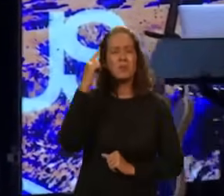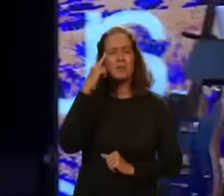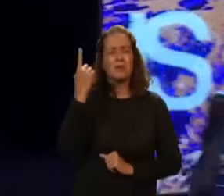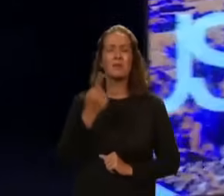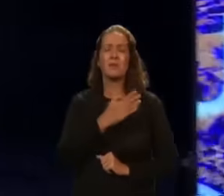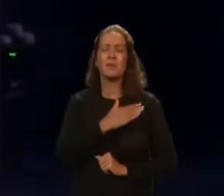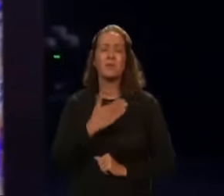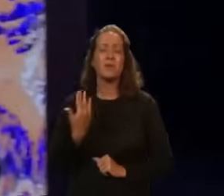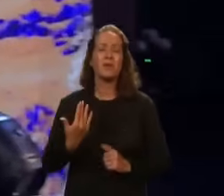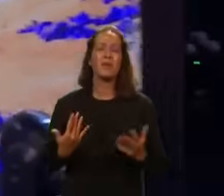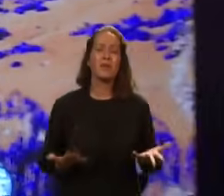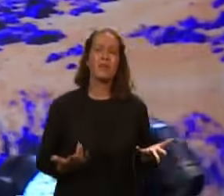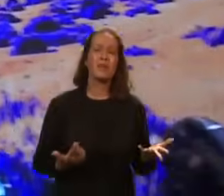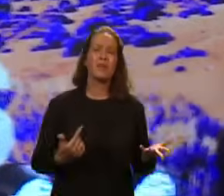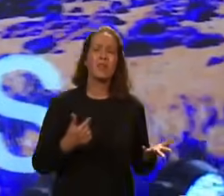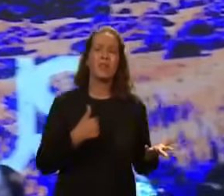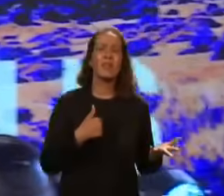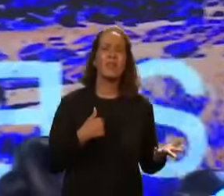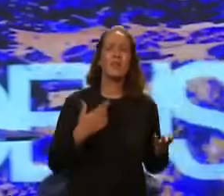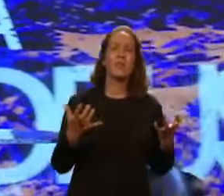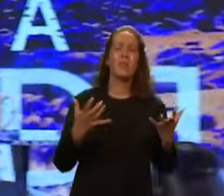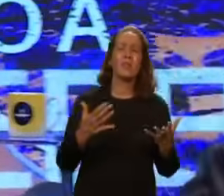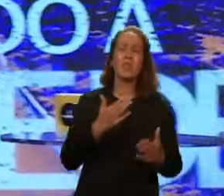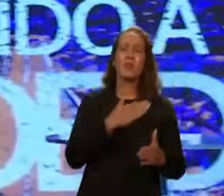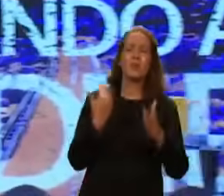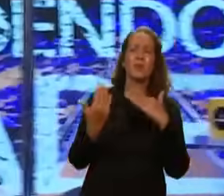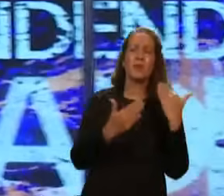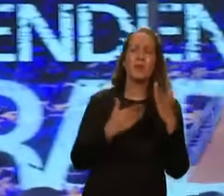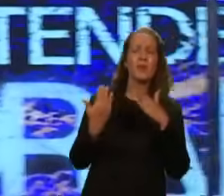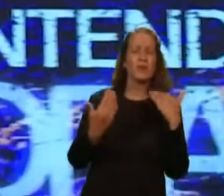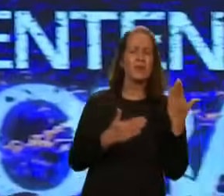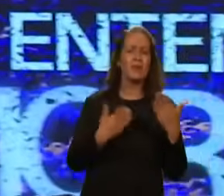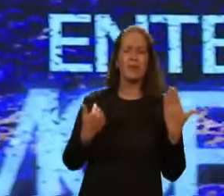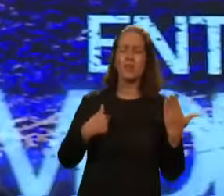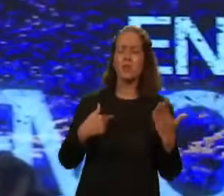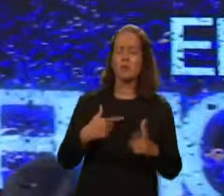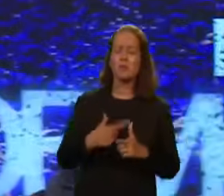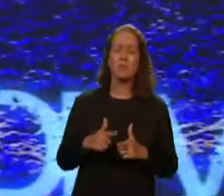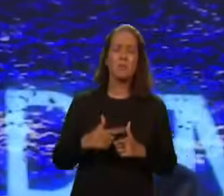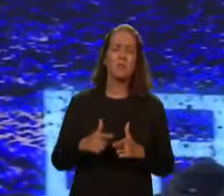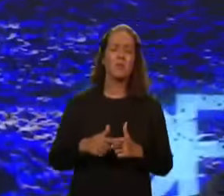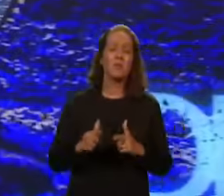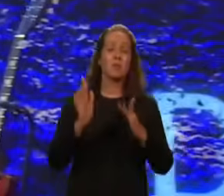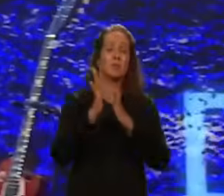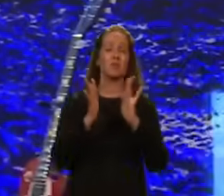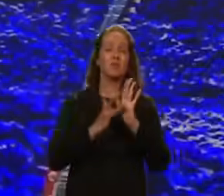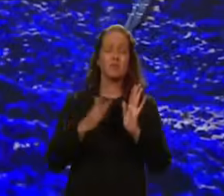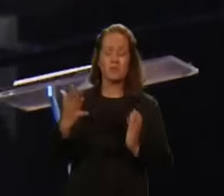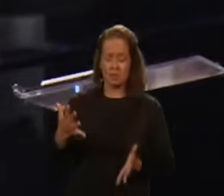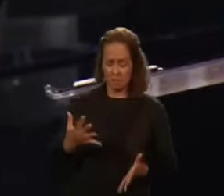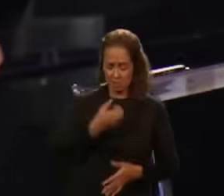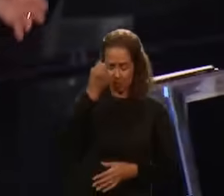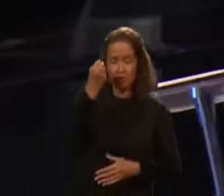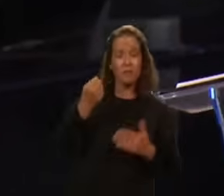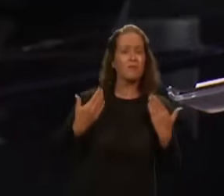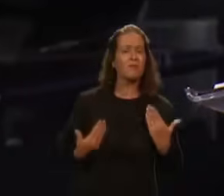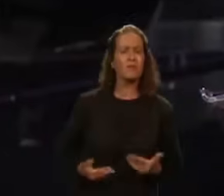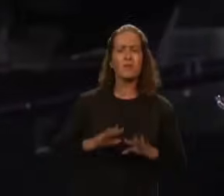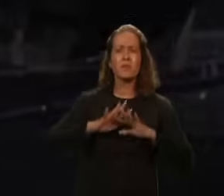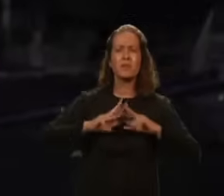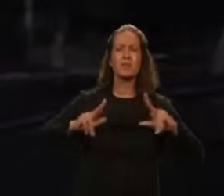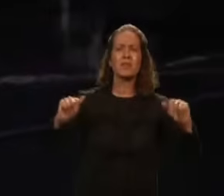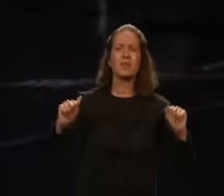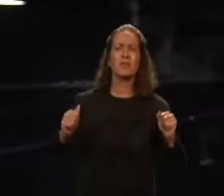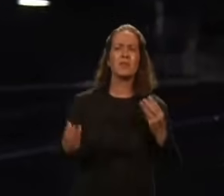conhece a minha história, eu era um suicida, eu era um menino sem noção. E ele foi lá e me sarou. Como que